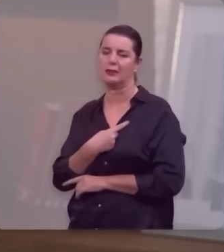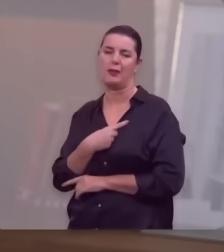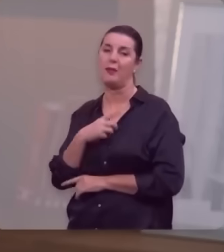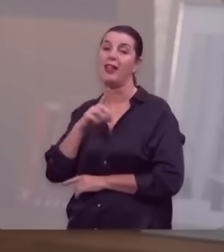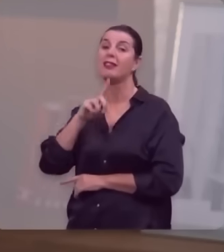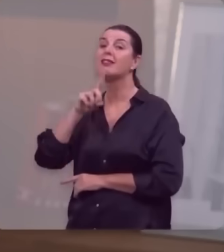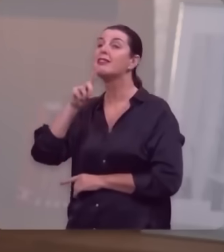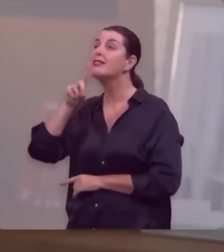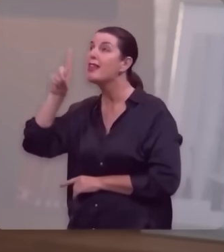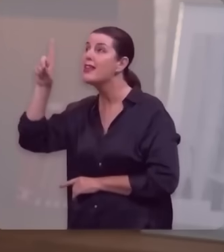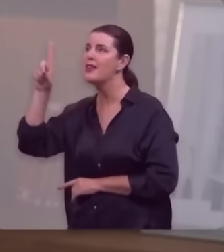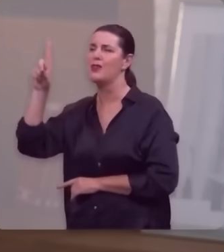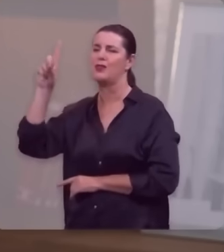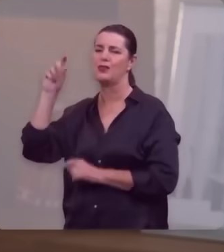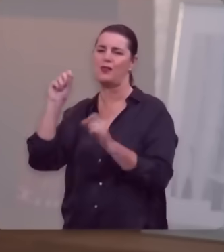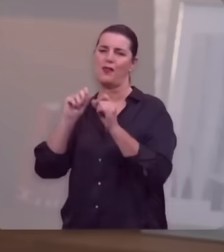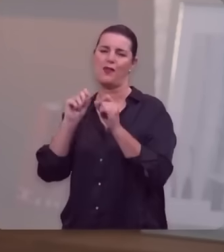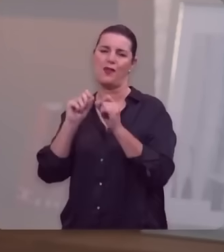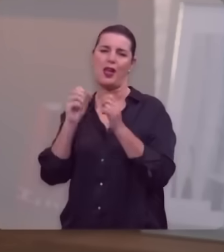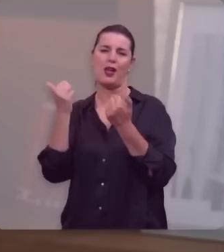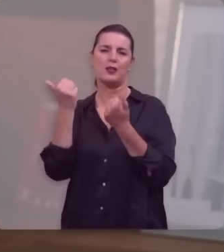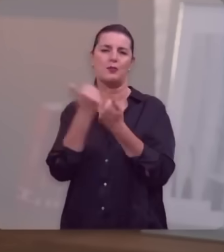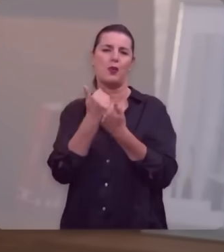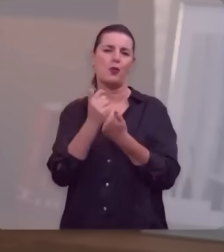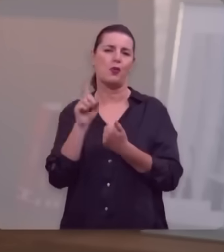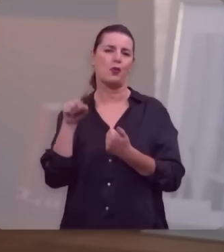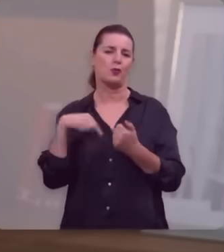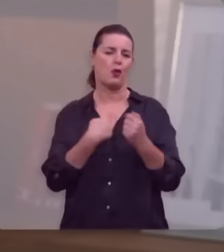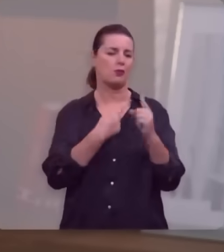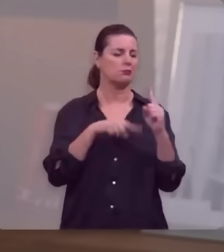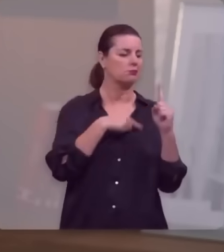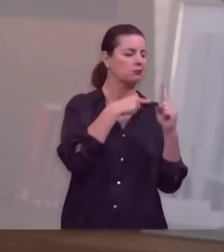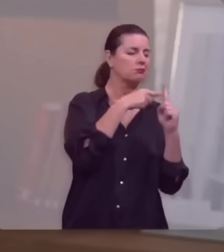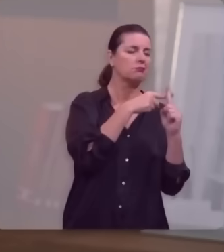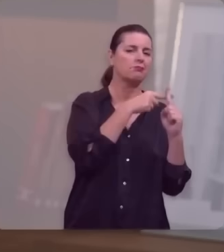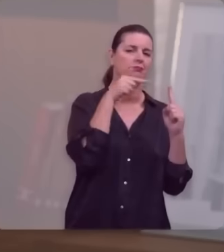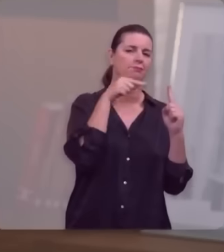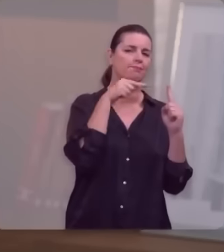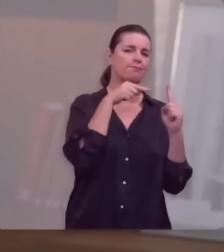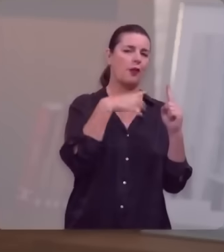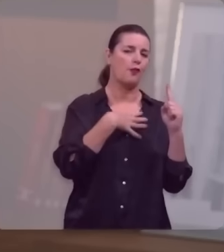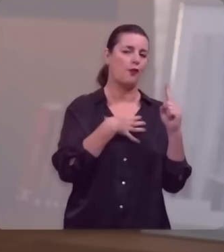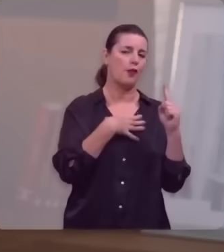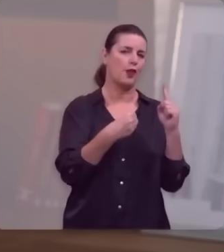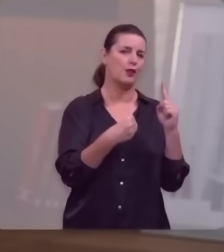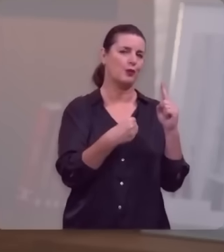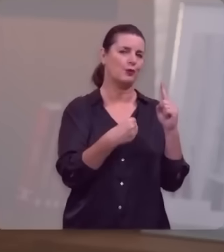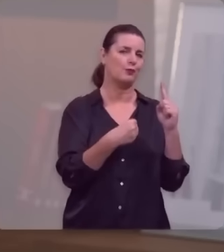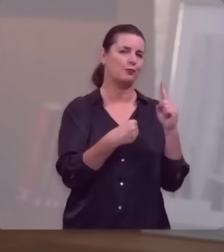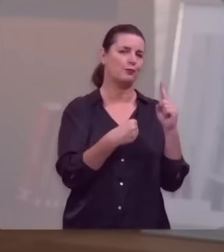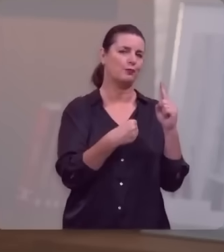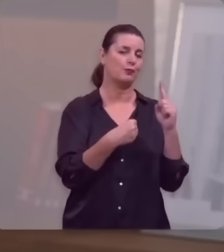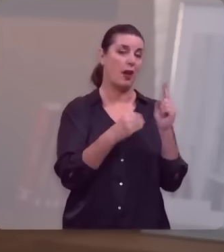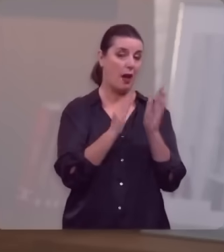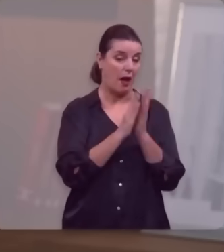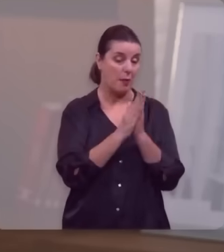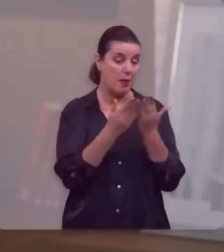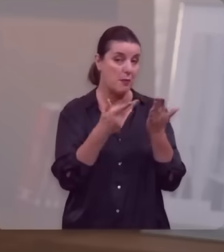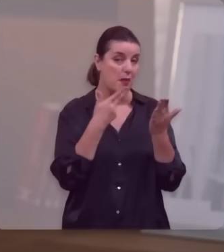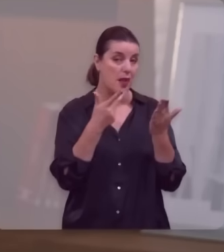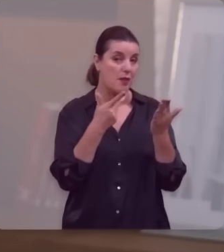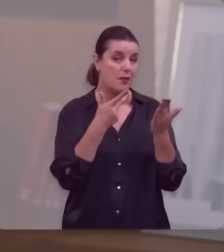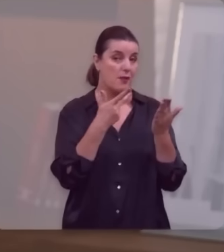por nós na cruz do seu filho porque a Bíblia diz que Deus não poupou ao seu próprio